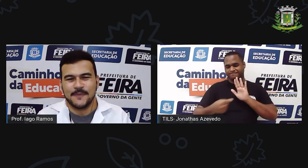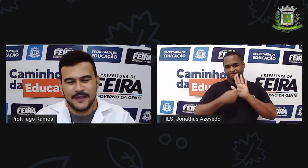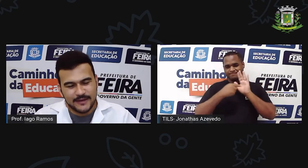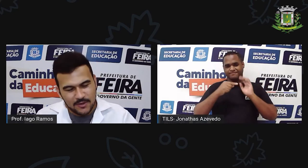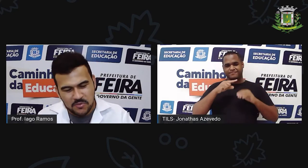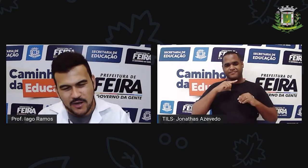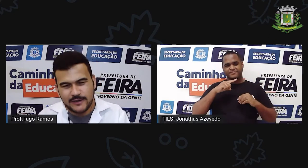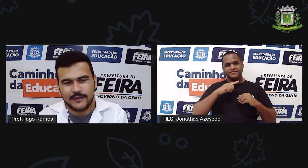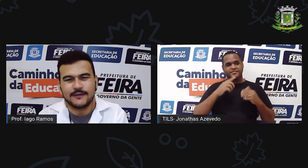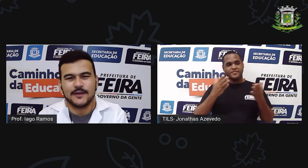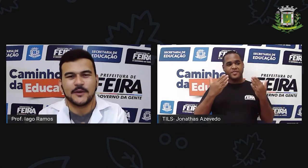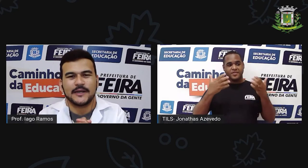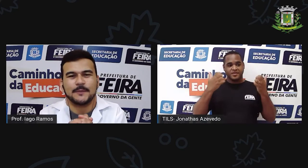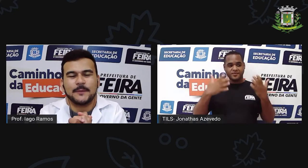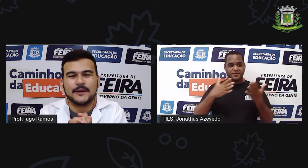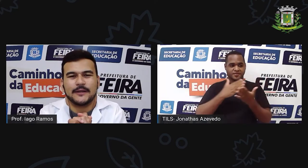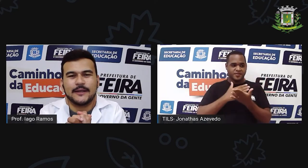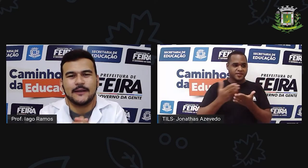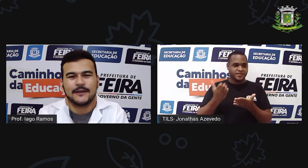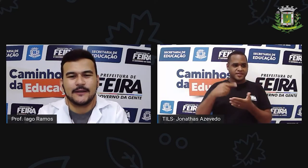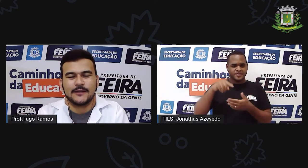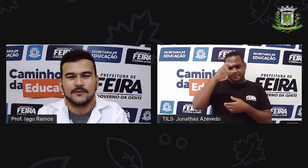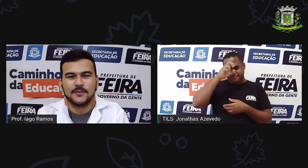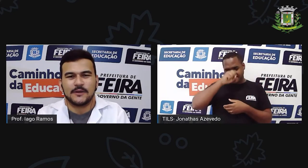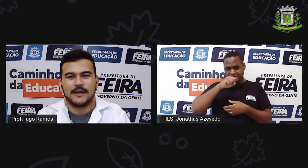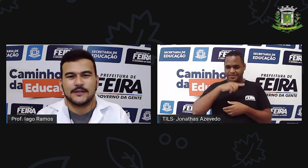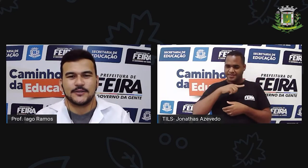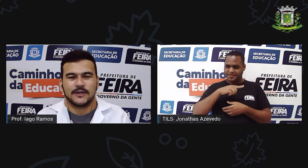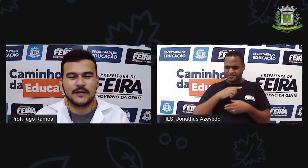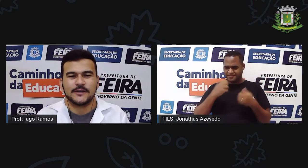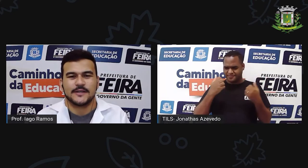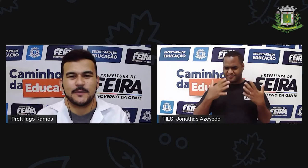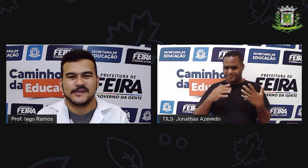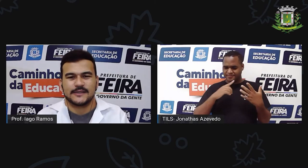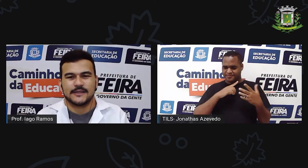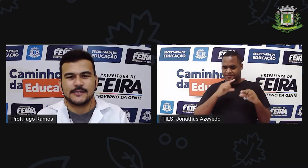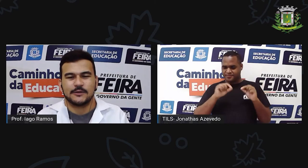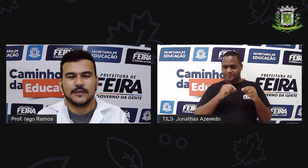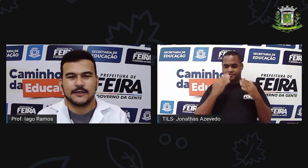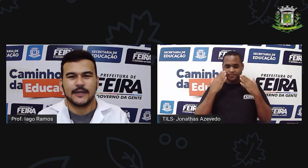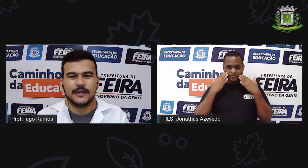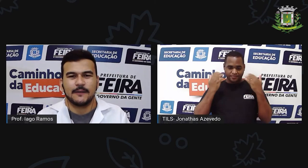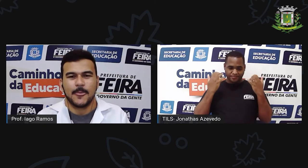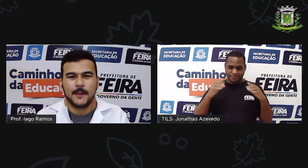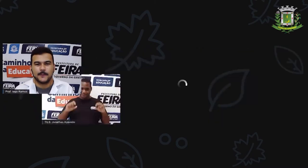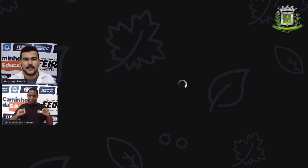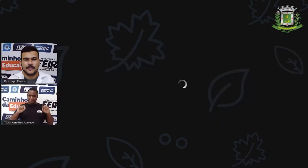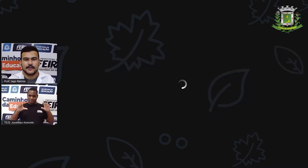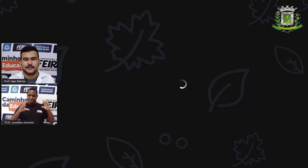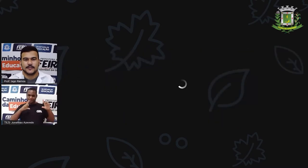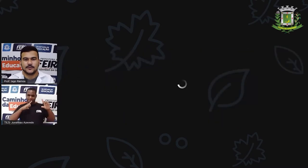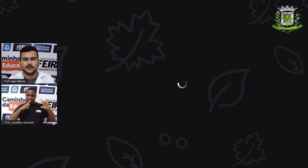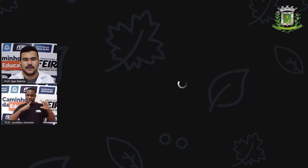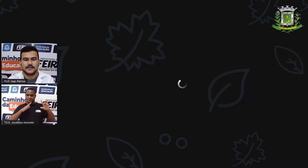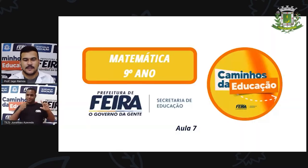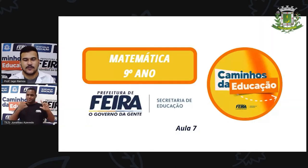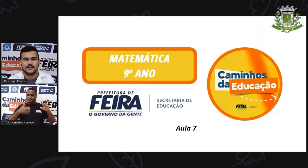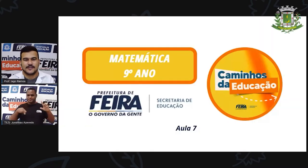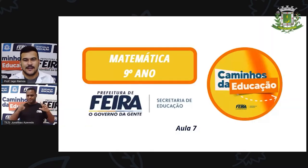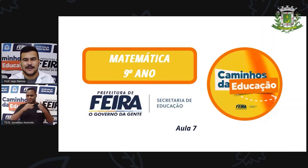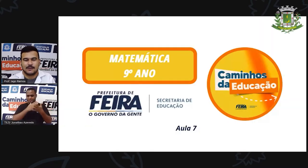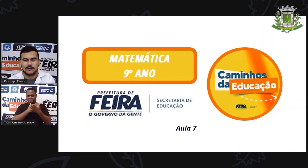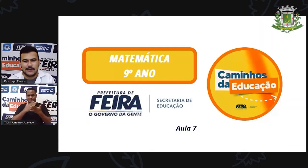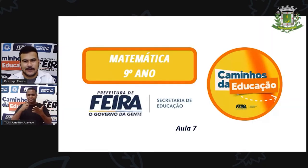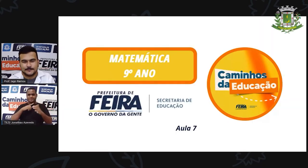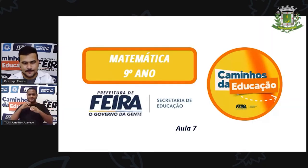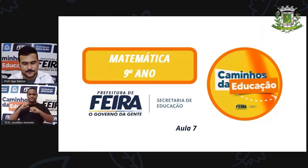beleza? Então bora, Estamos aqui para aprender, então vamos lá, jogar nossa apresentação aí na tela, para que a gente comece a